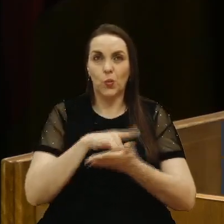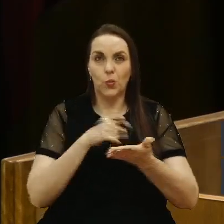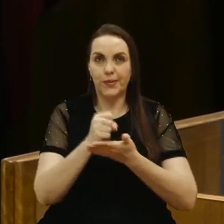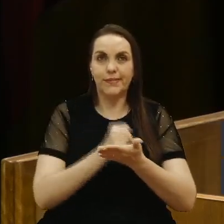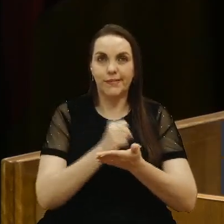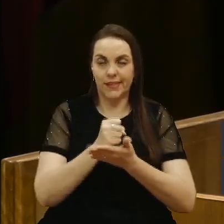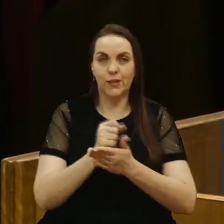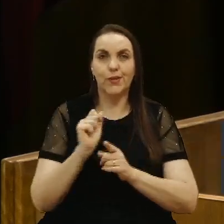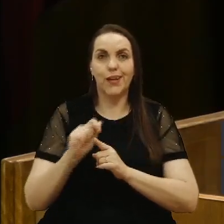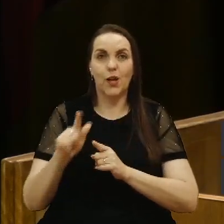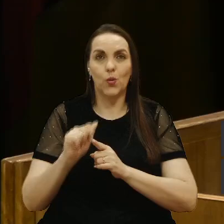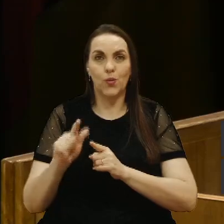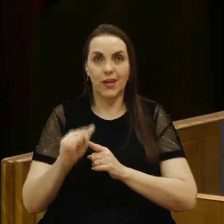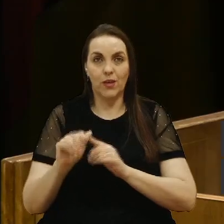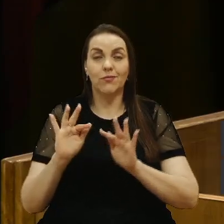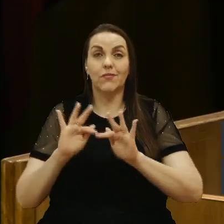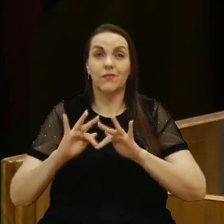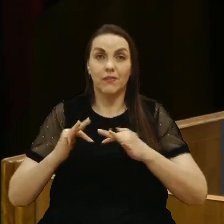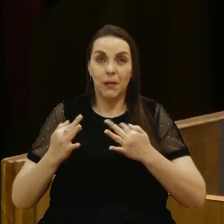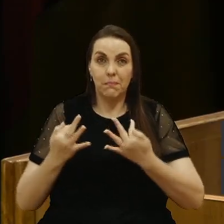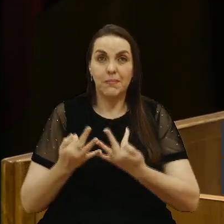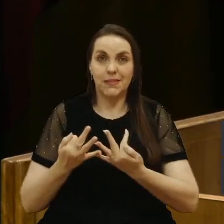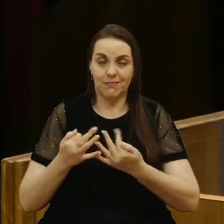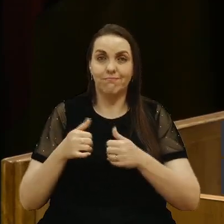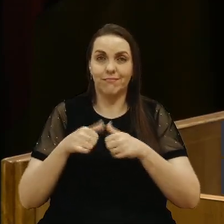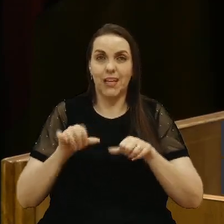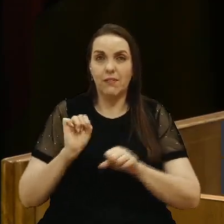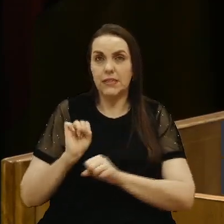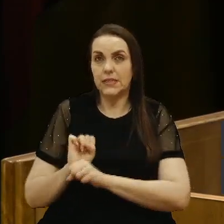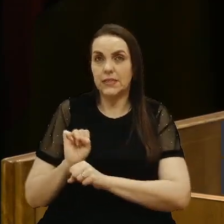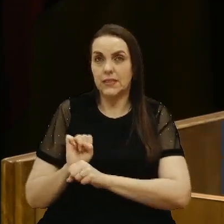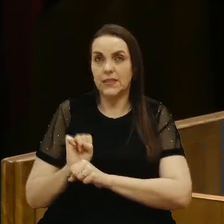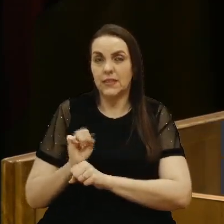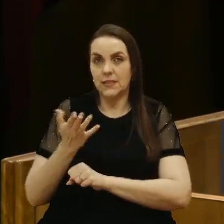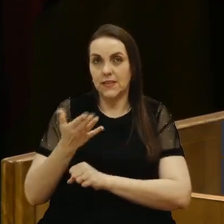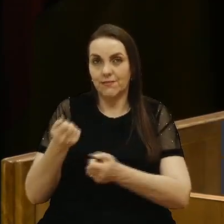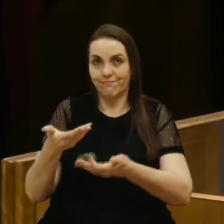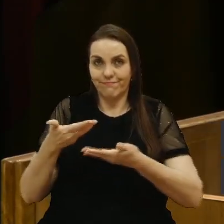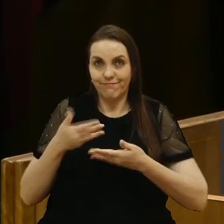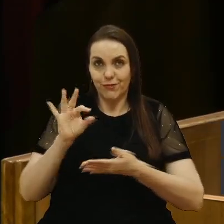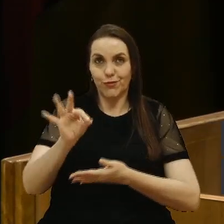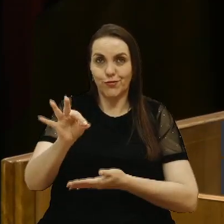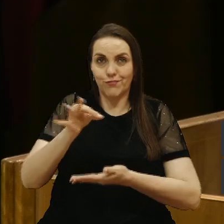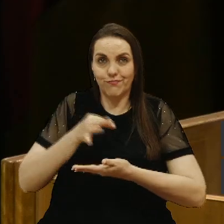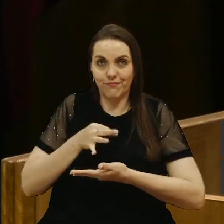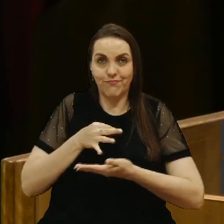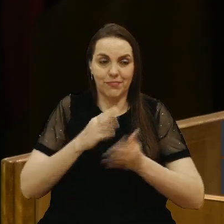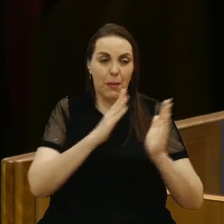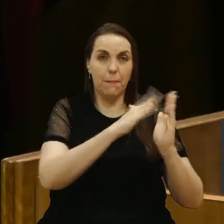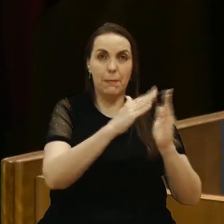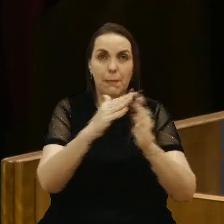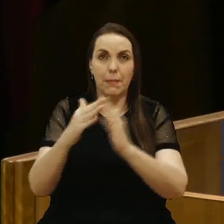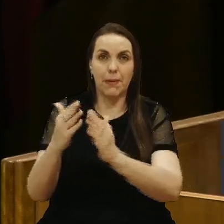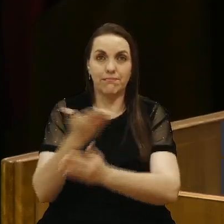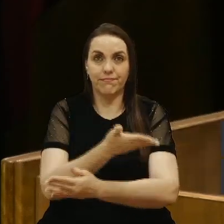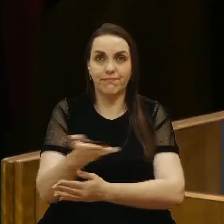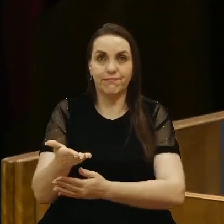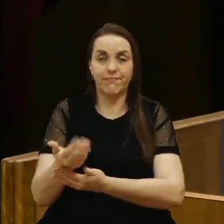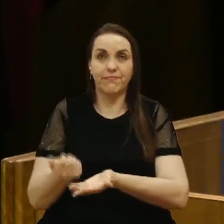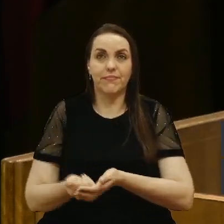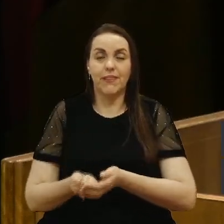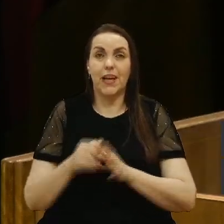de aluguéis das famílias que estavam aguardando a entrega deste conjunto habitacional